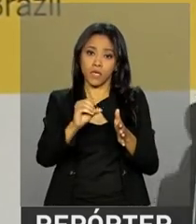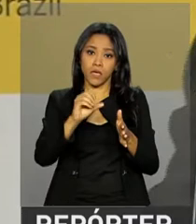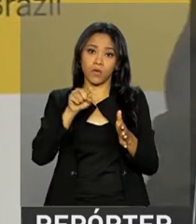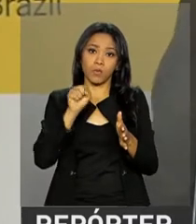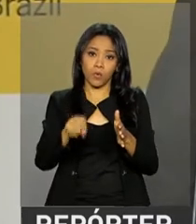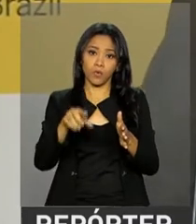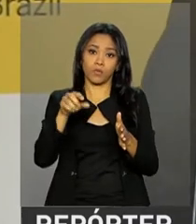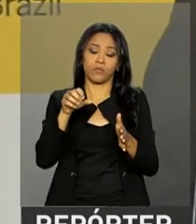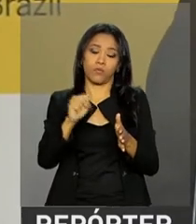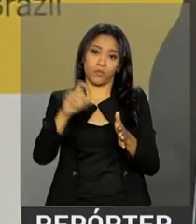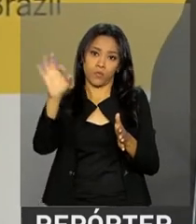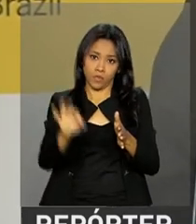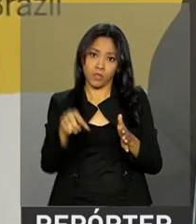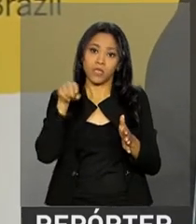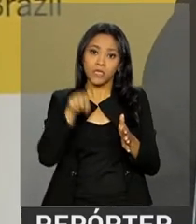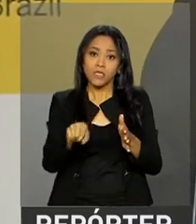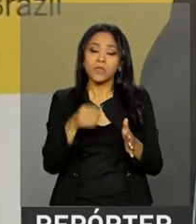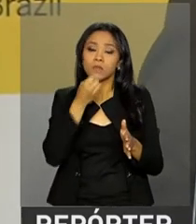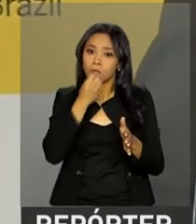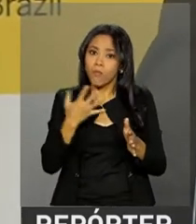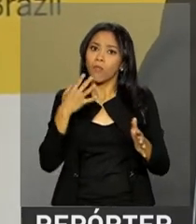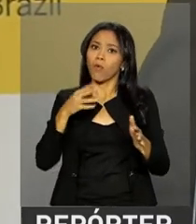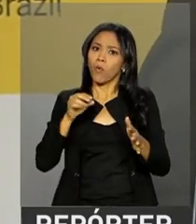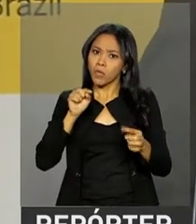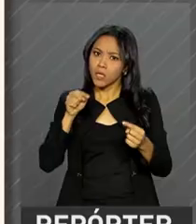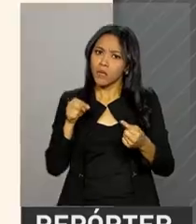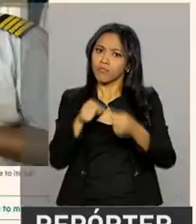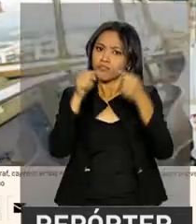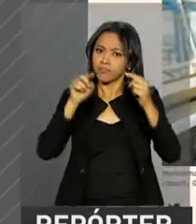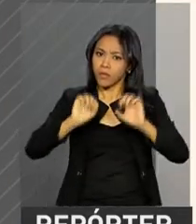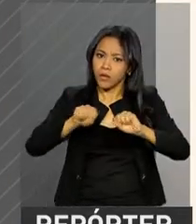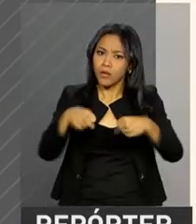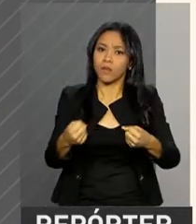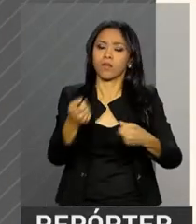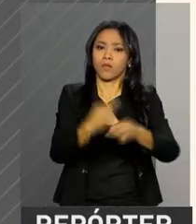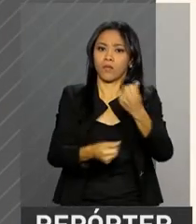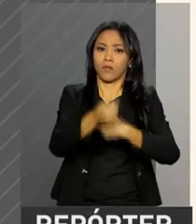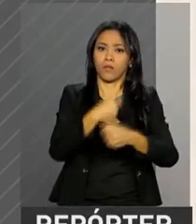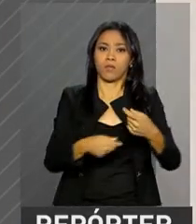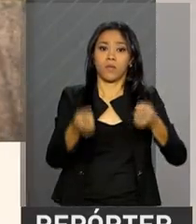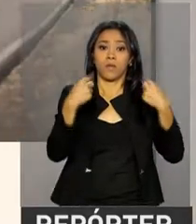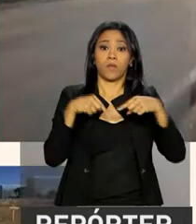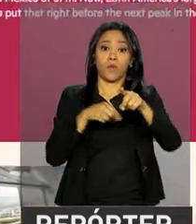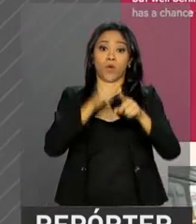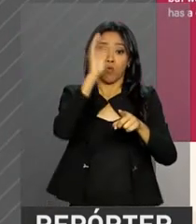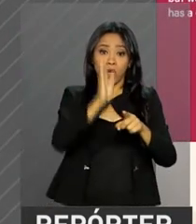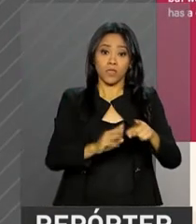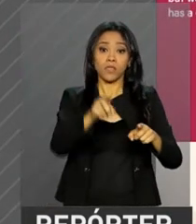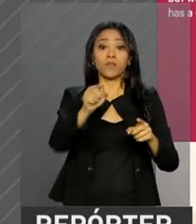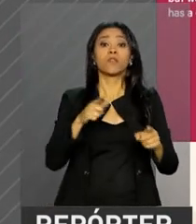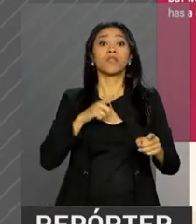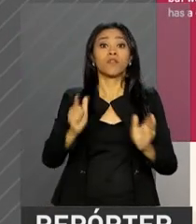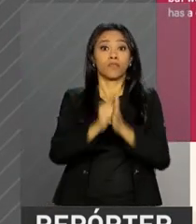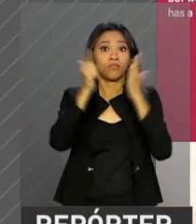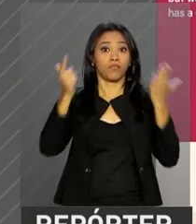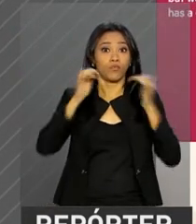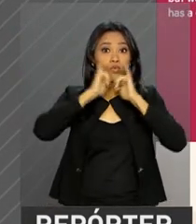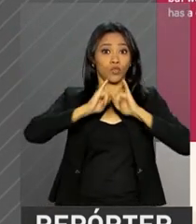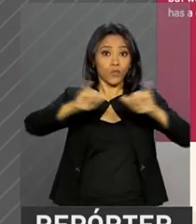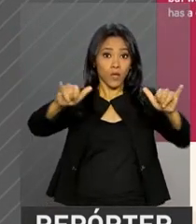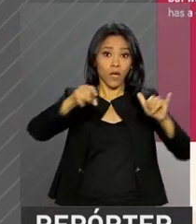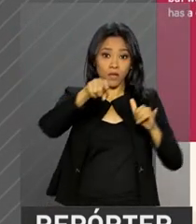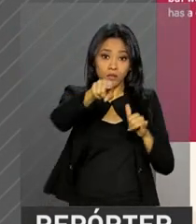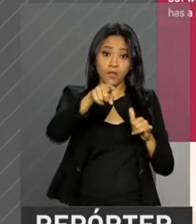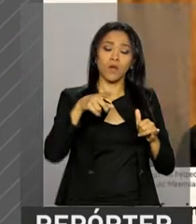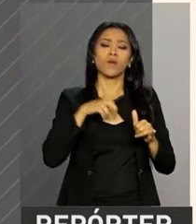0,8% está consistente com uma grande recuperação da economia brasileira. O Brasil foi o destaque da edição do jornal Financial Times. O jornal publicou